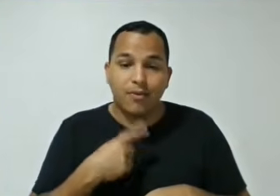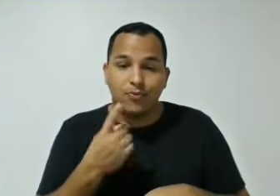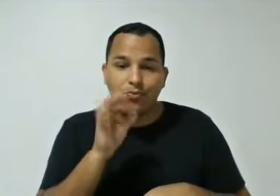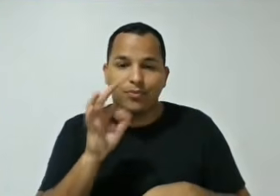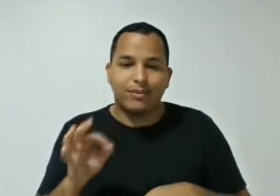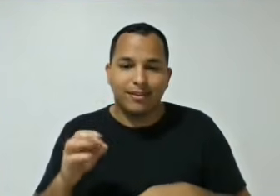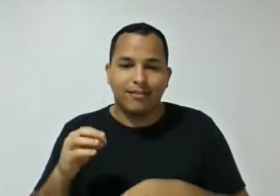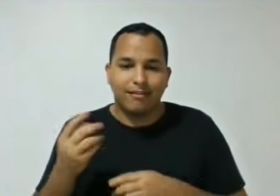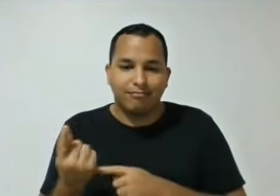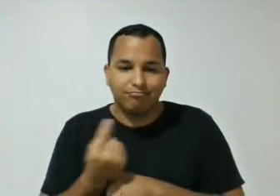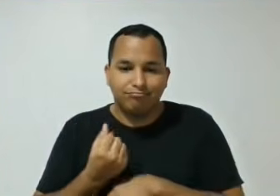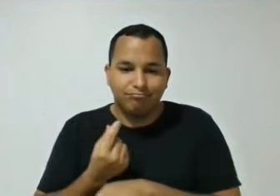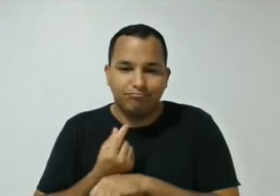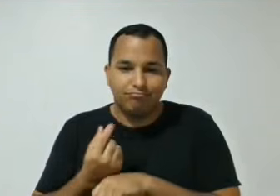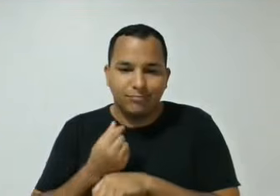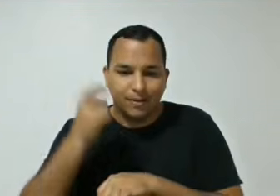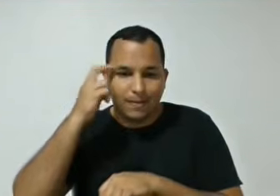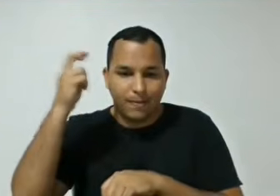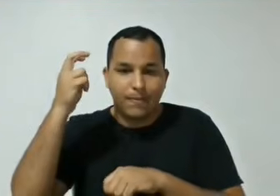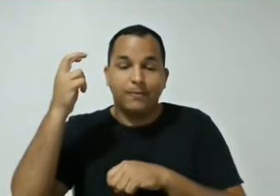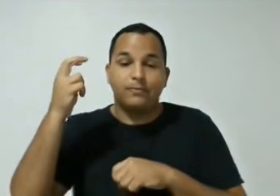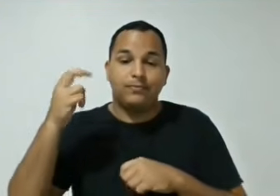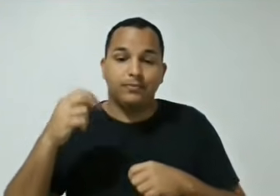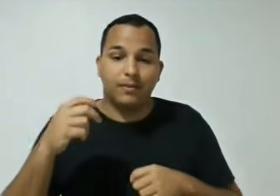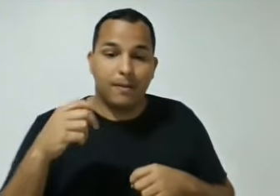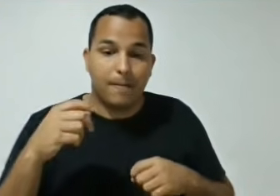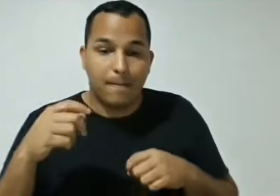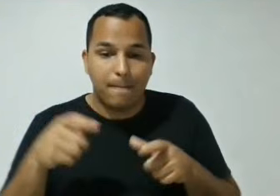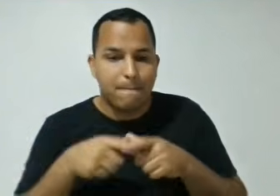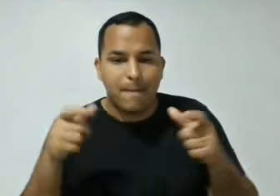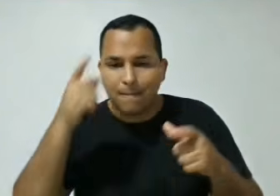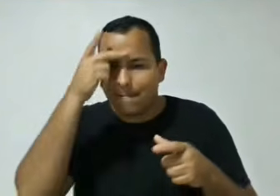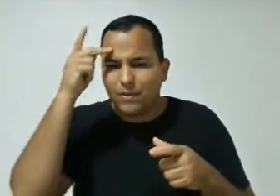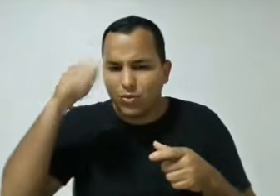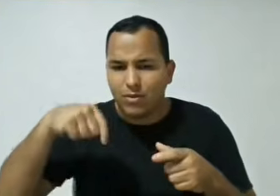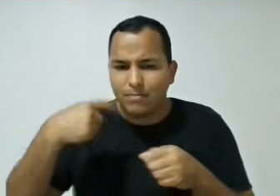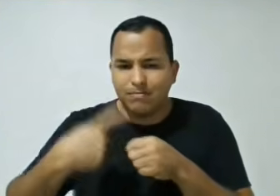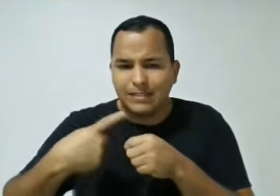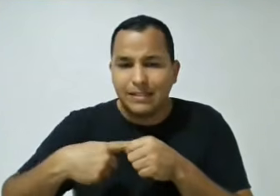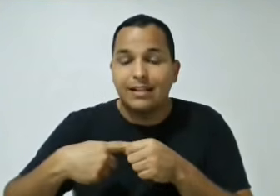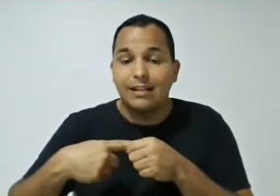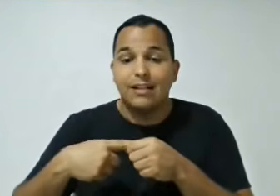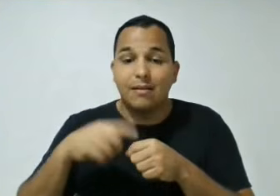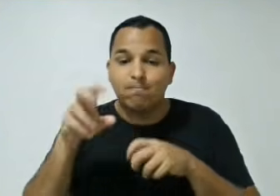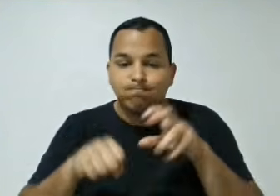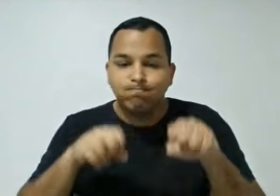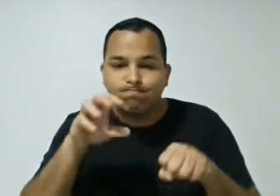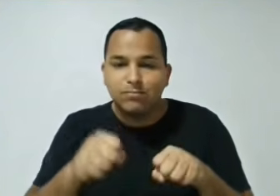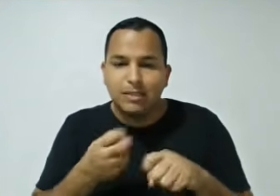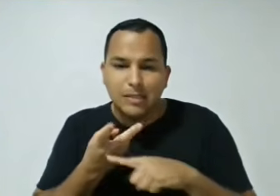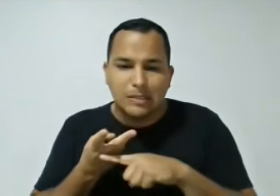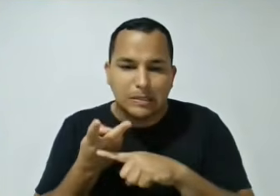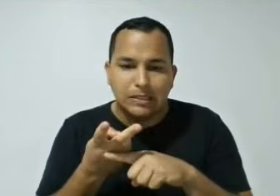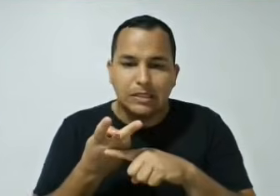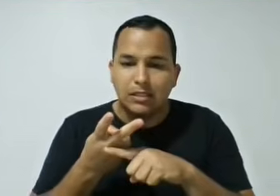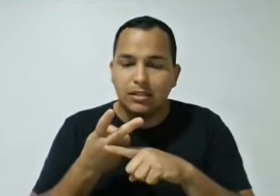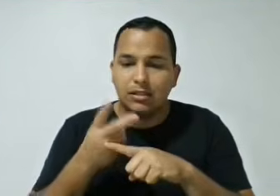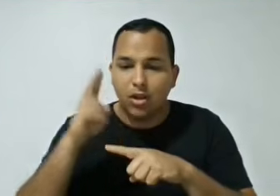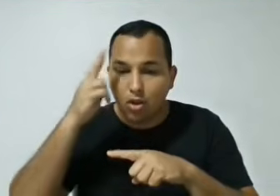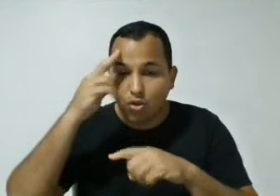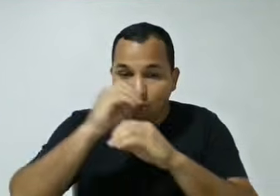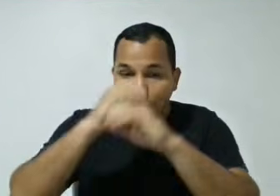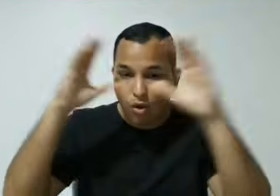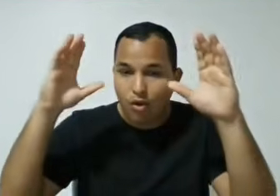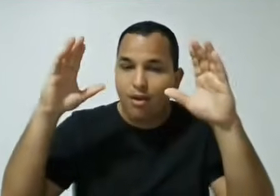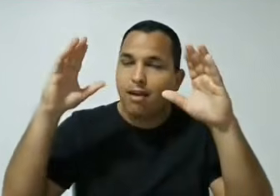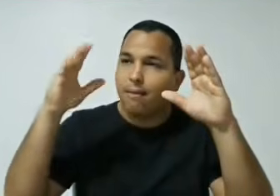quanto mais pessoas na cidade lutando por esse sonho, mais próximo ele fica. A gente tem que fazer pressão popular